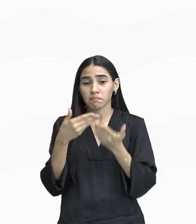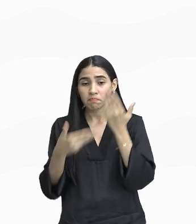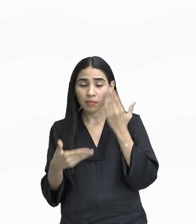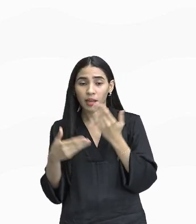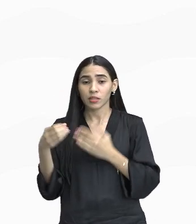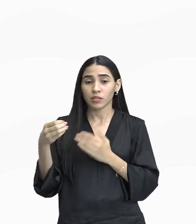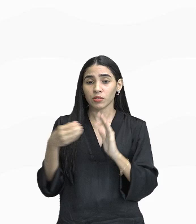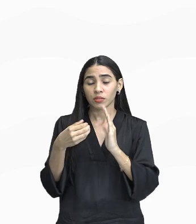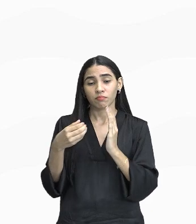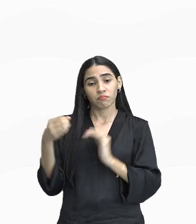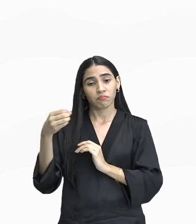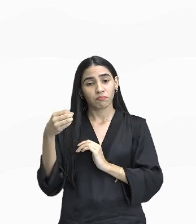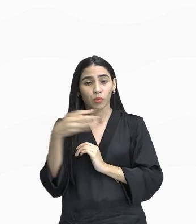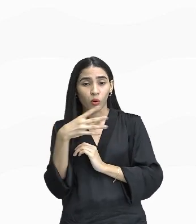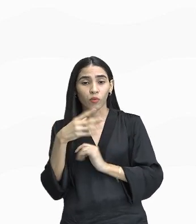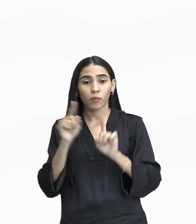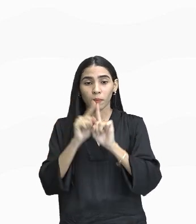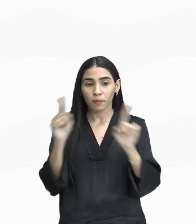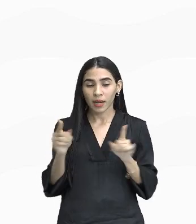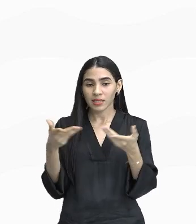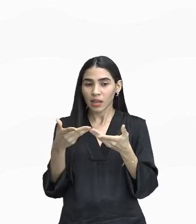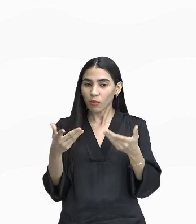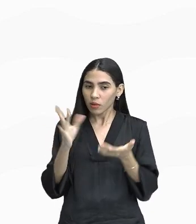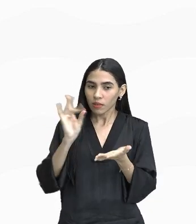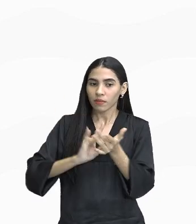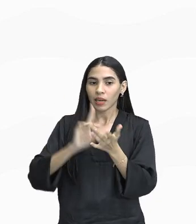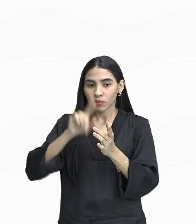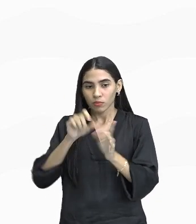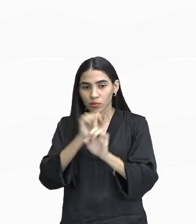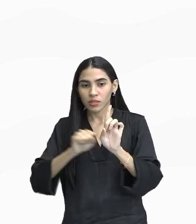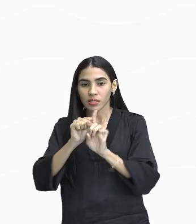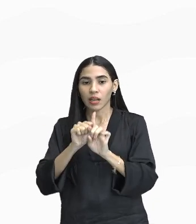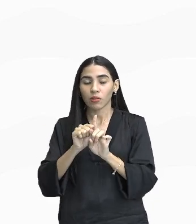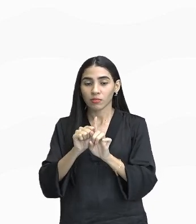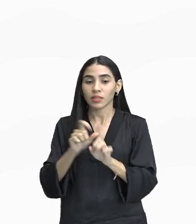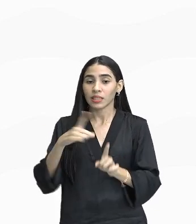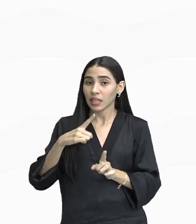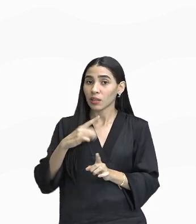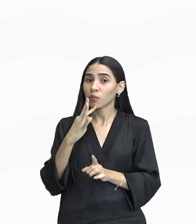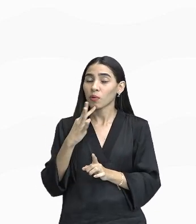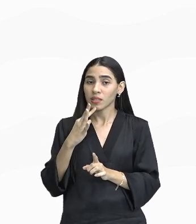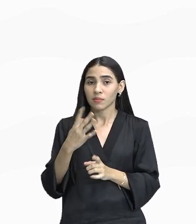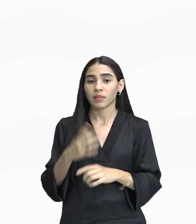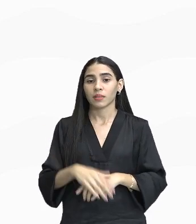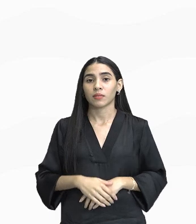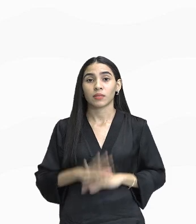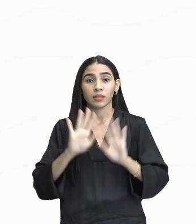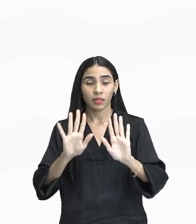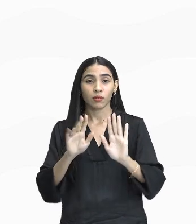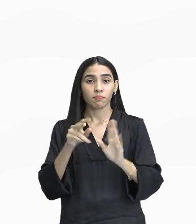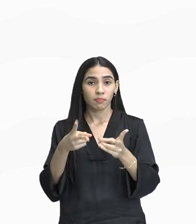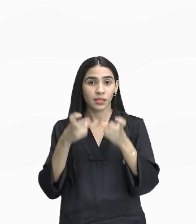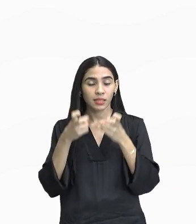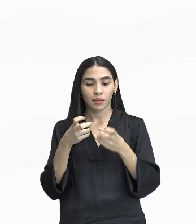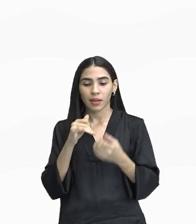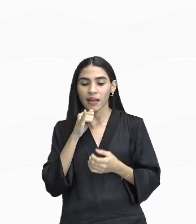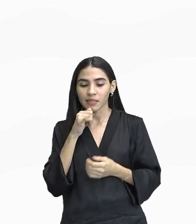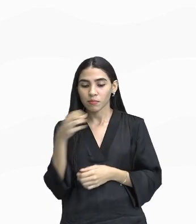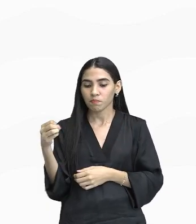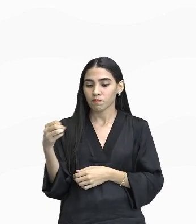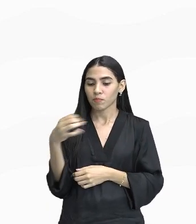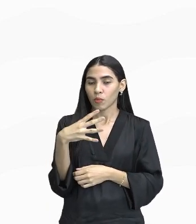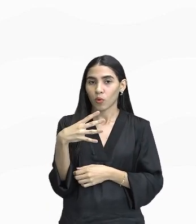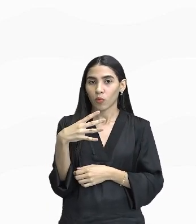novidade, tornando-se socialmente reconhecida. Observem bem, quando algo novo surge